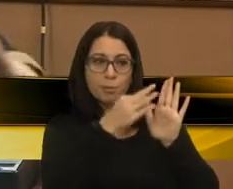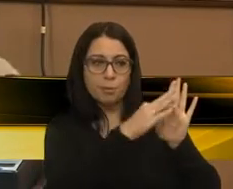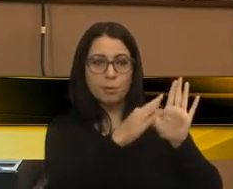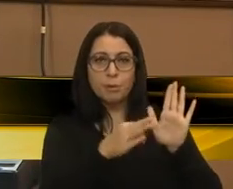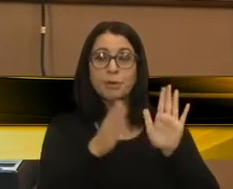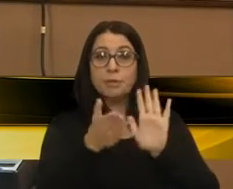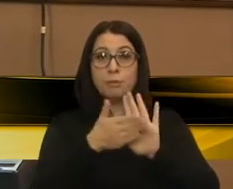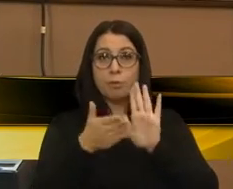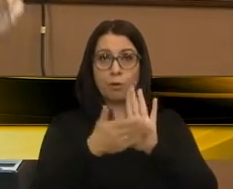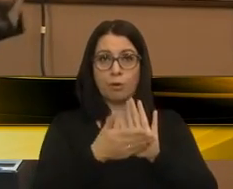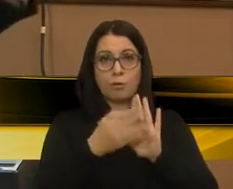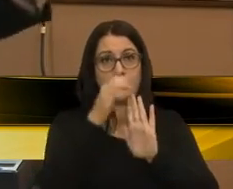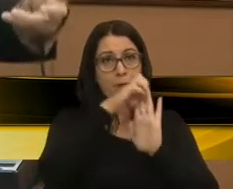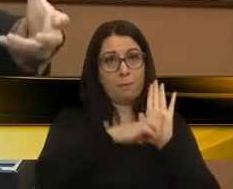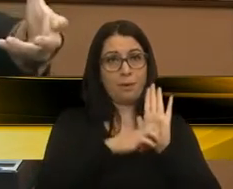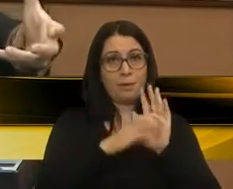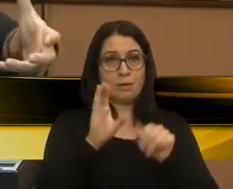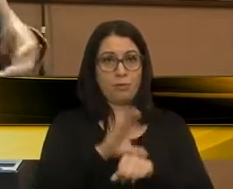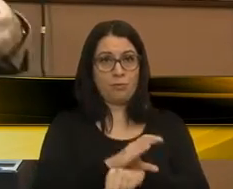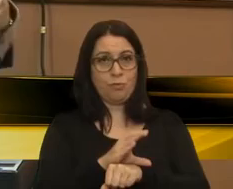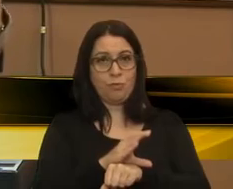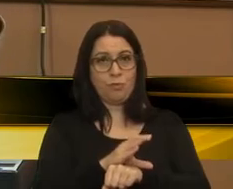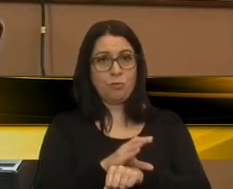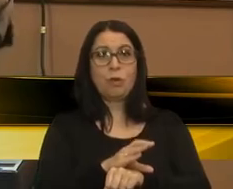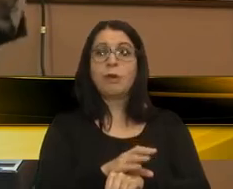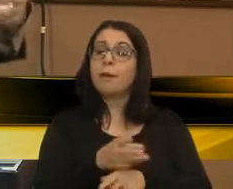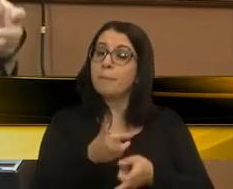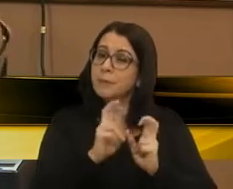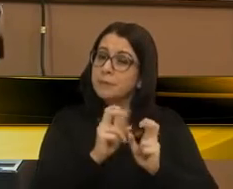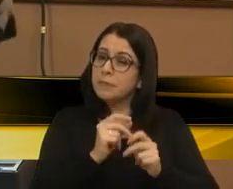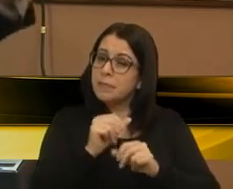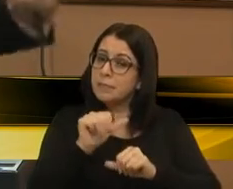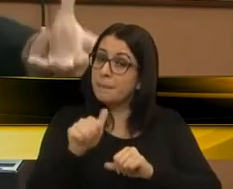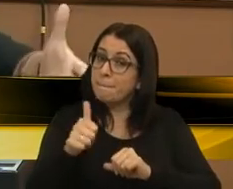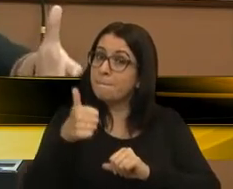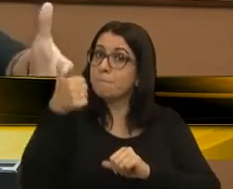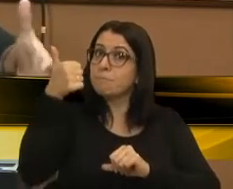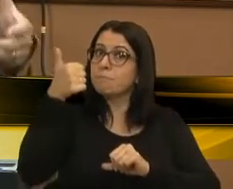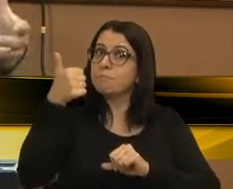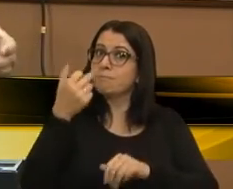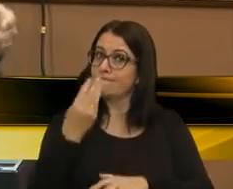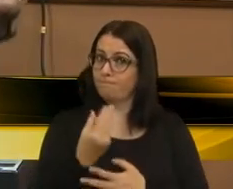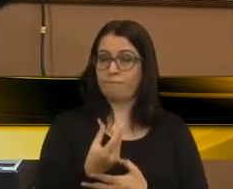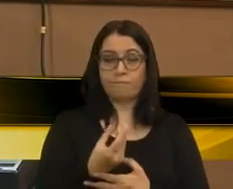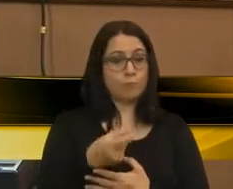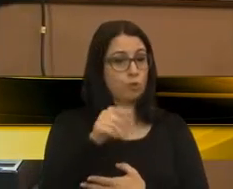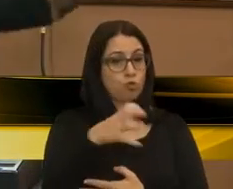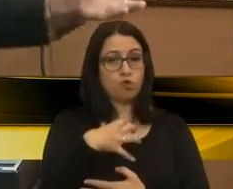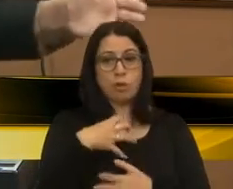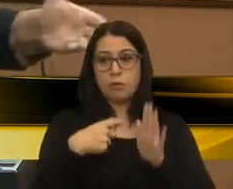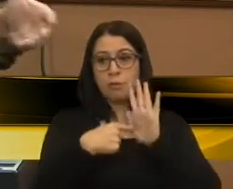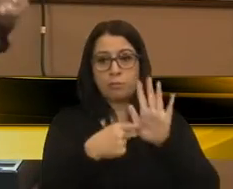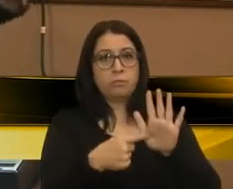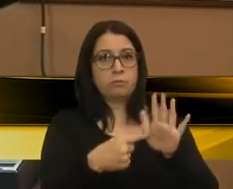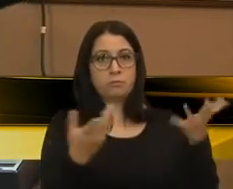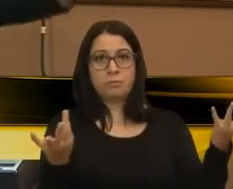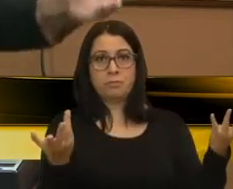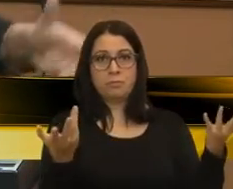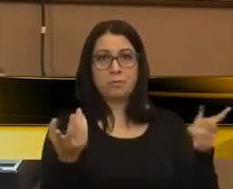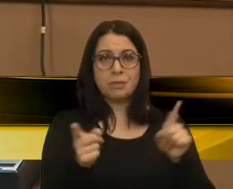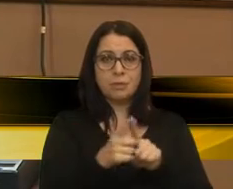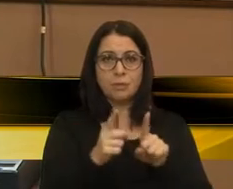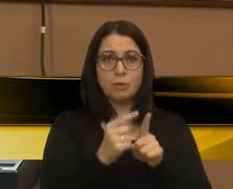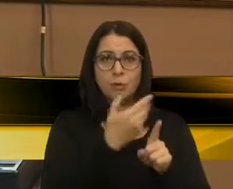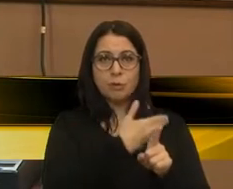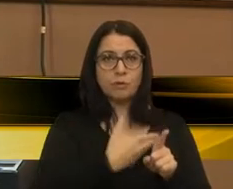dessa proposta de emenda constitucional, e a gente percebe que ela precisa ser aprimorada e muito, porque do jeito que ela foi apresentada de forma unilateral